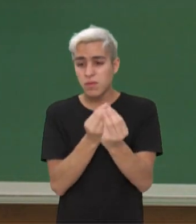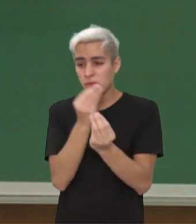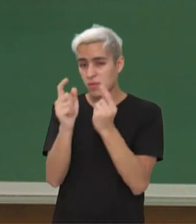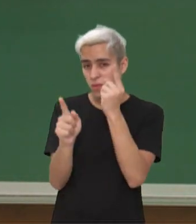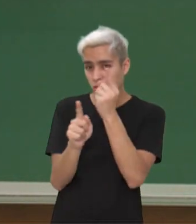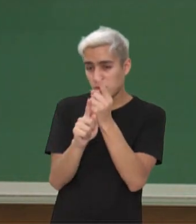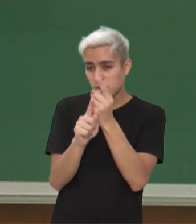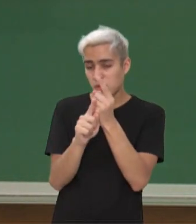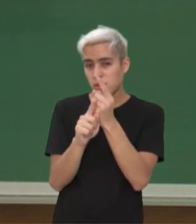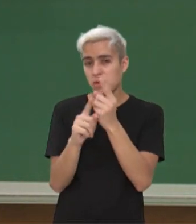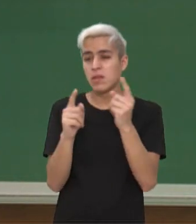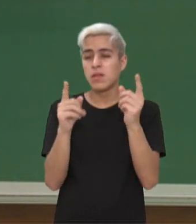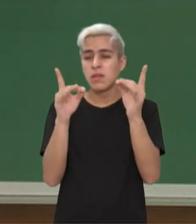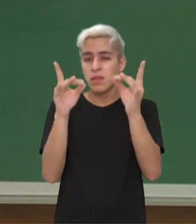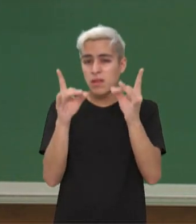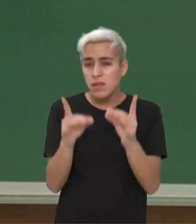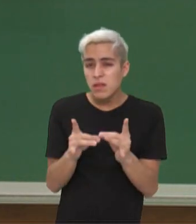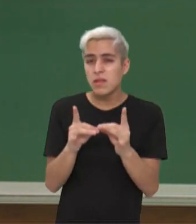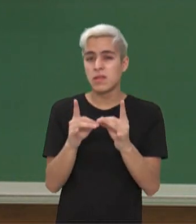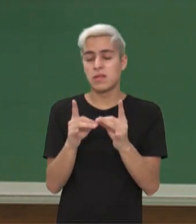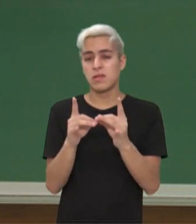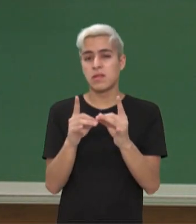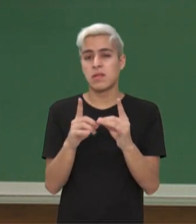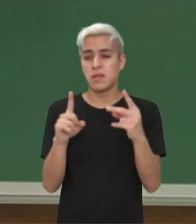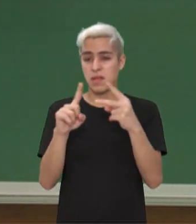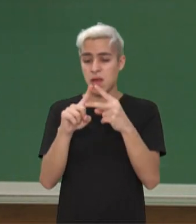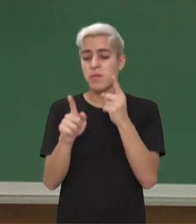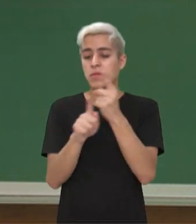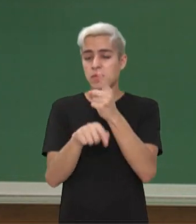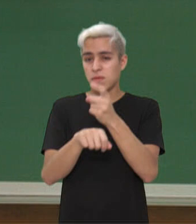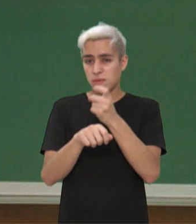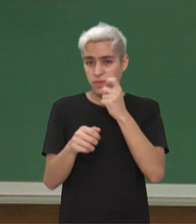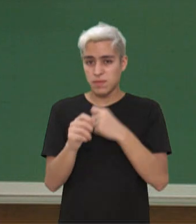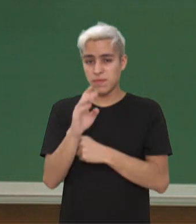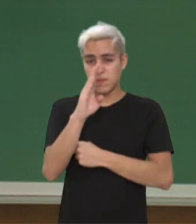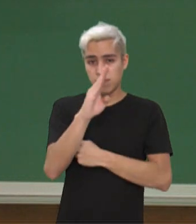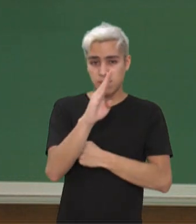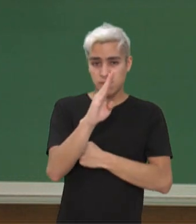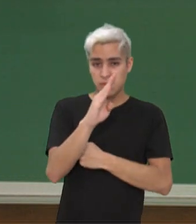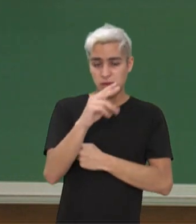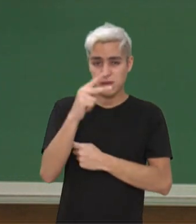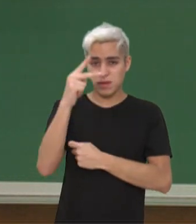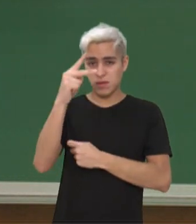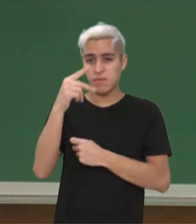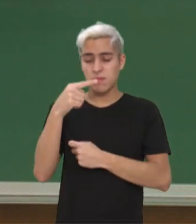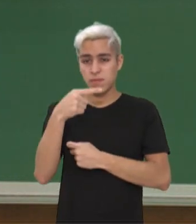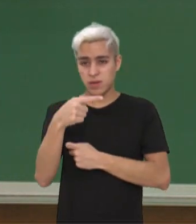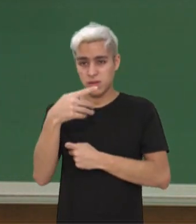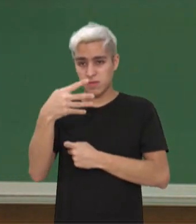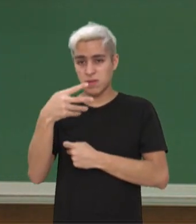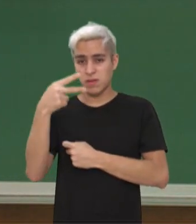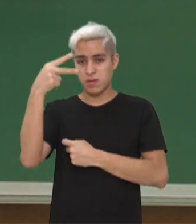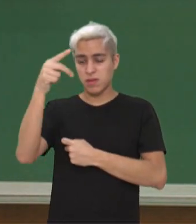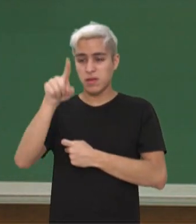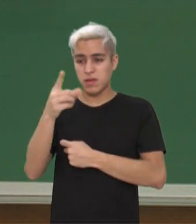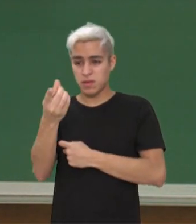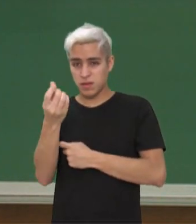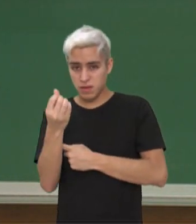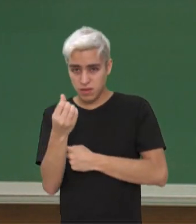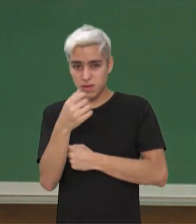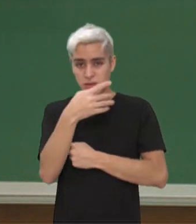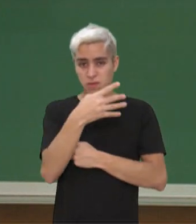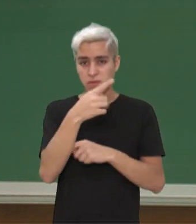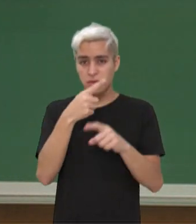do discriminante delta primeiro. B ao quadrado. Menos 4 ao quadrado são 16.